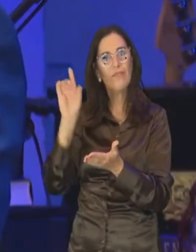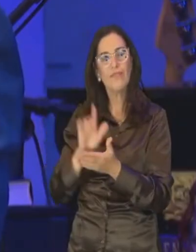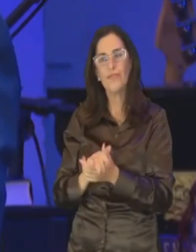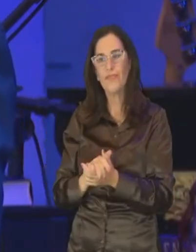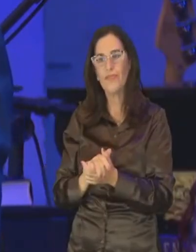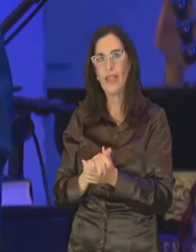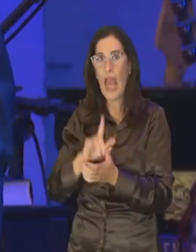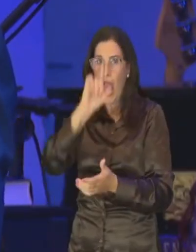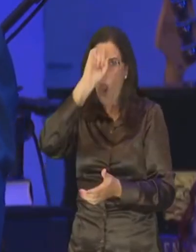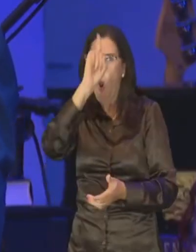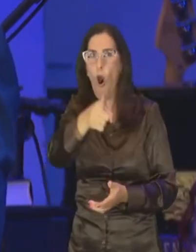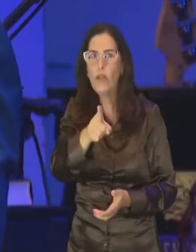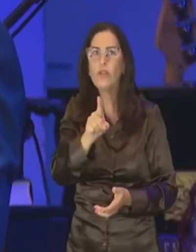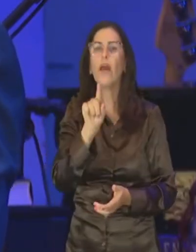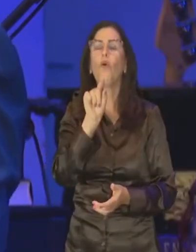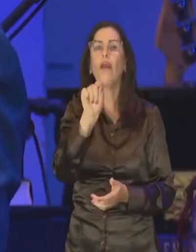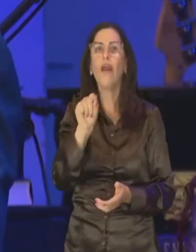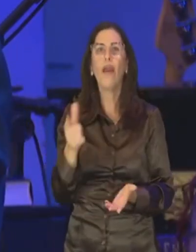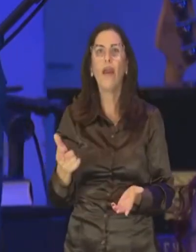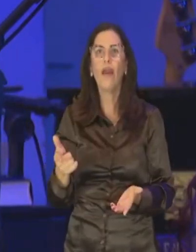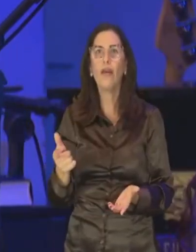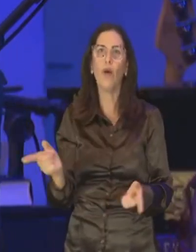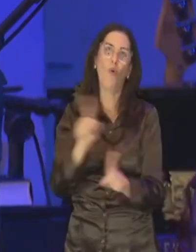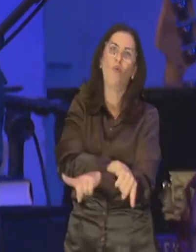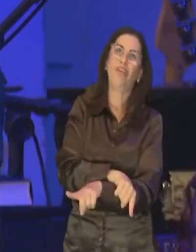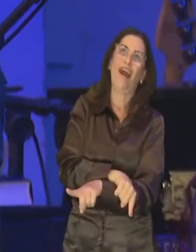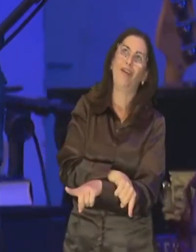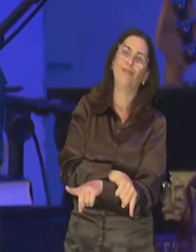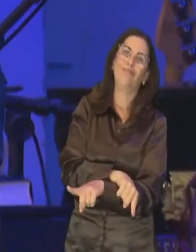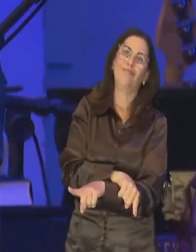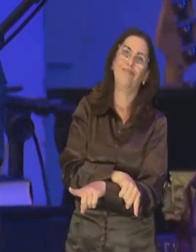A ordem é essa, e não a inversa.